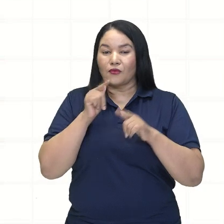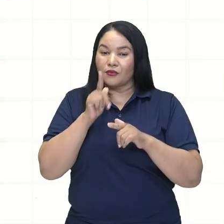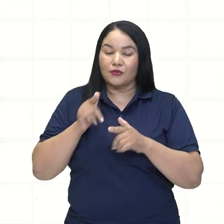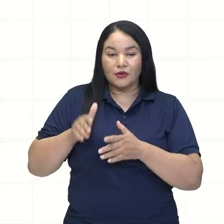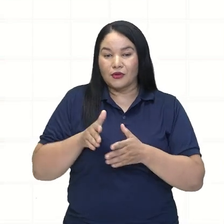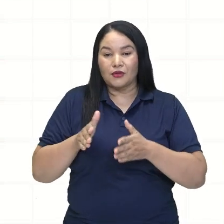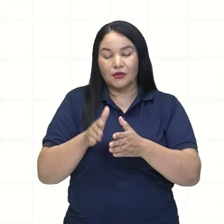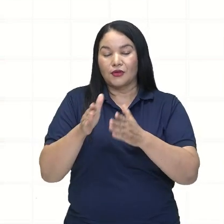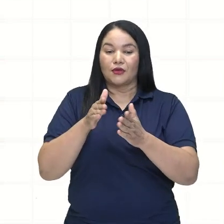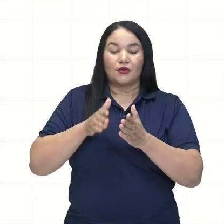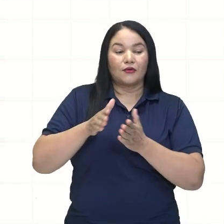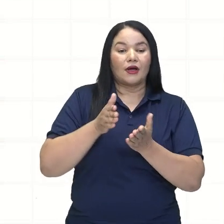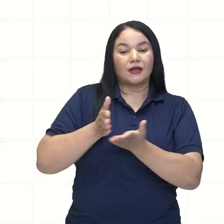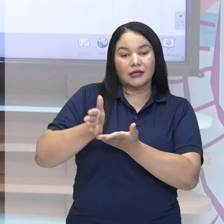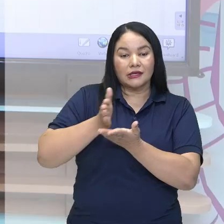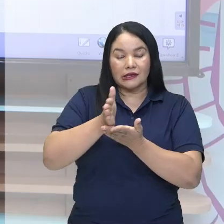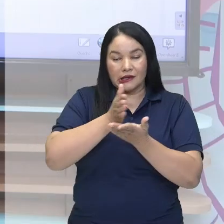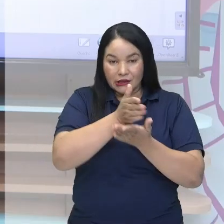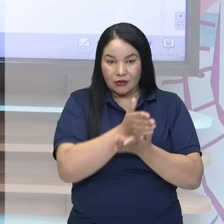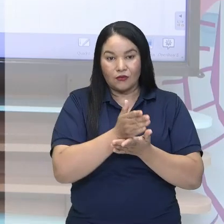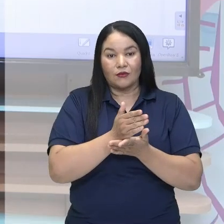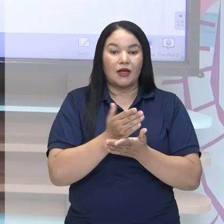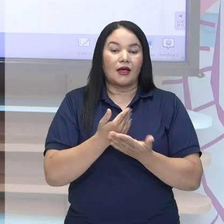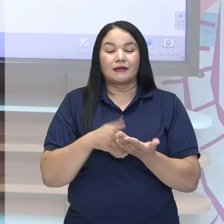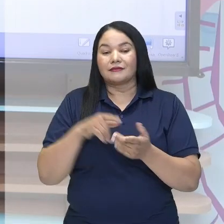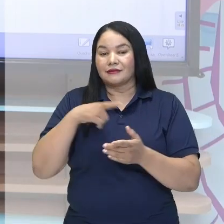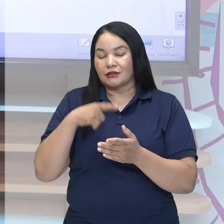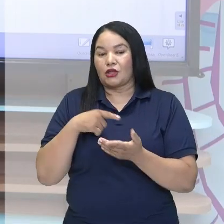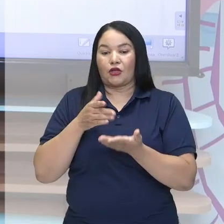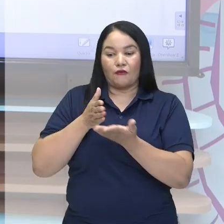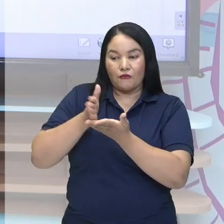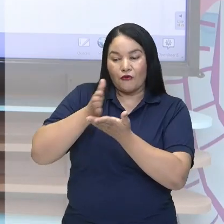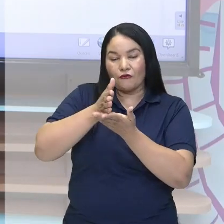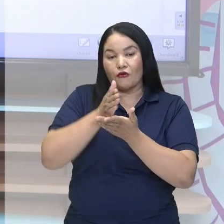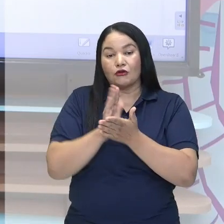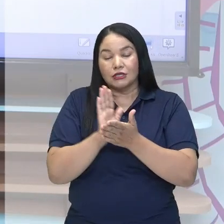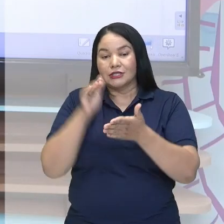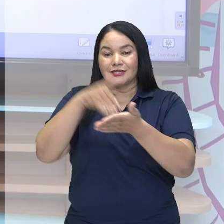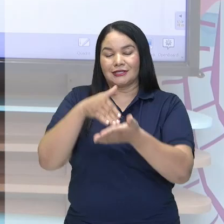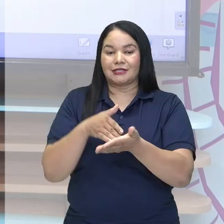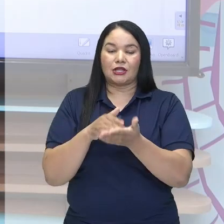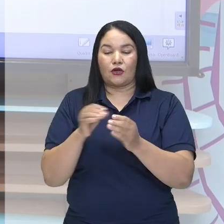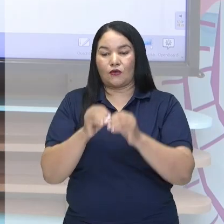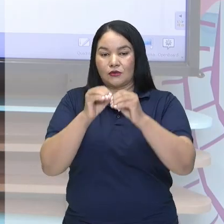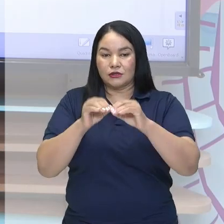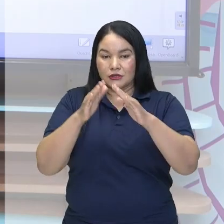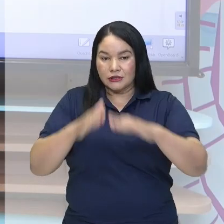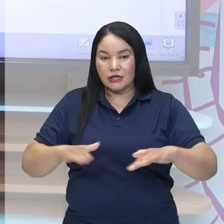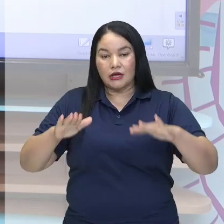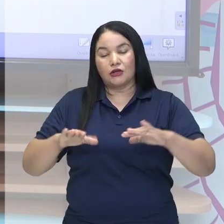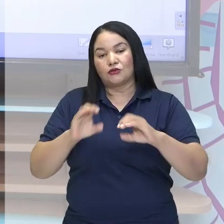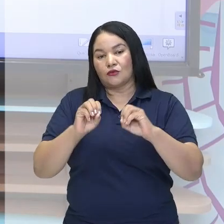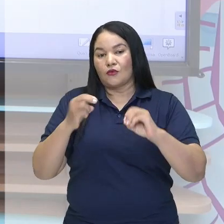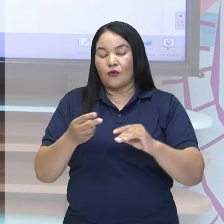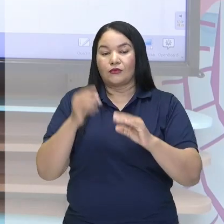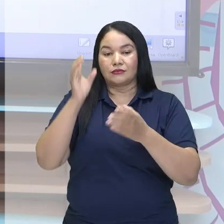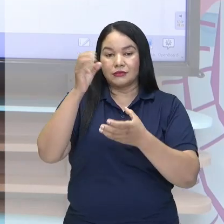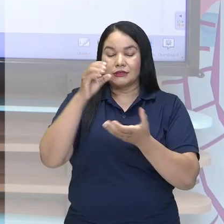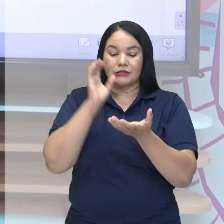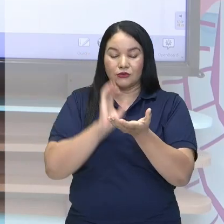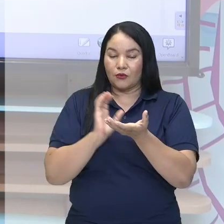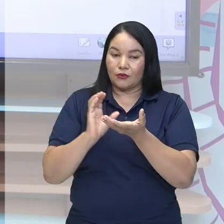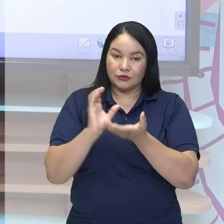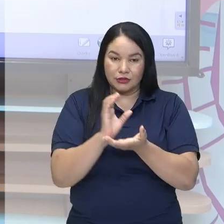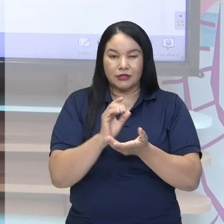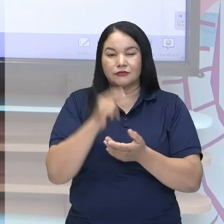vão ter a sua foz, né, ali nos oceanos ou para dentro do continente, né? Isso a gente vai ver mais à